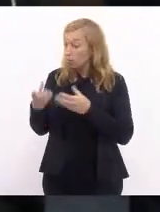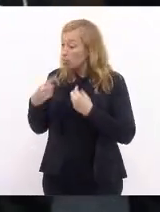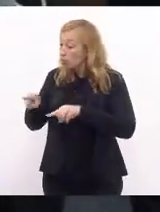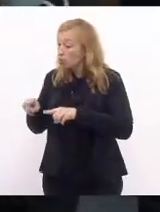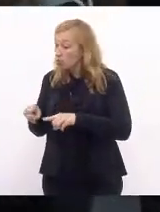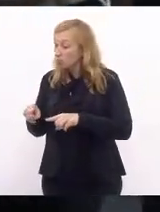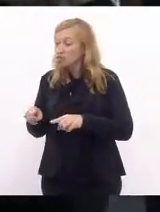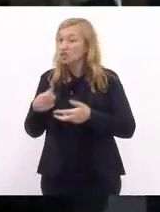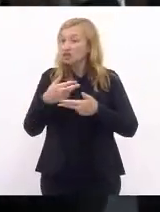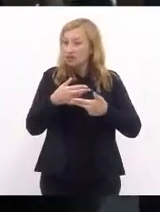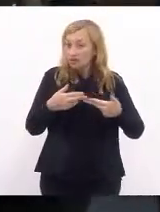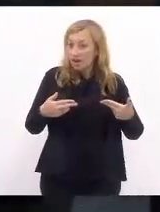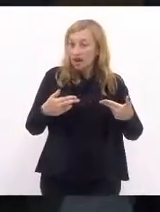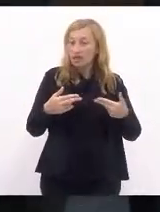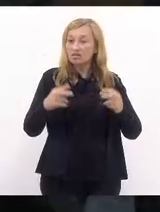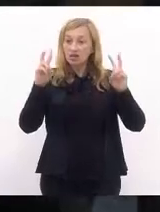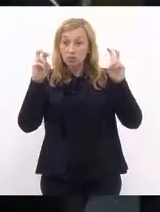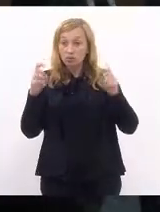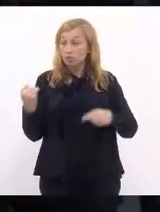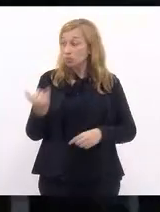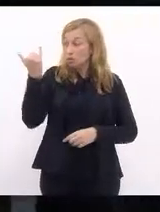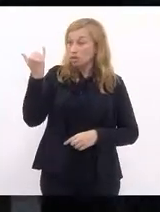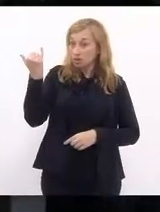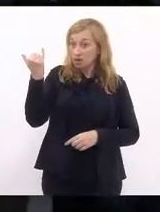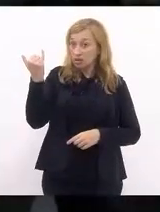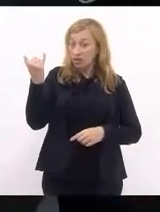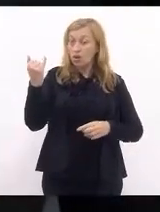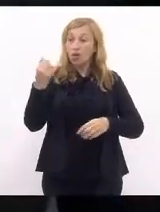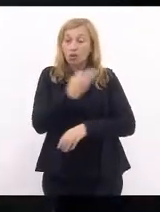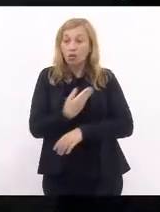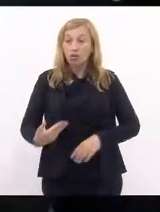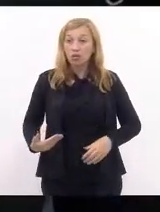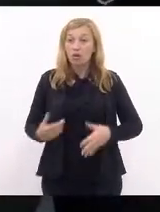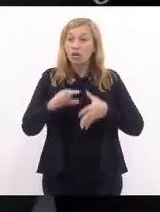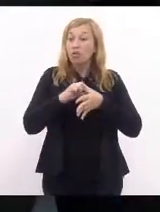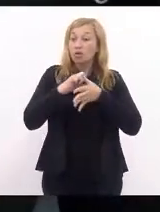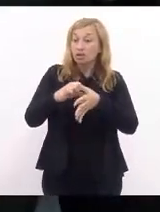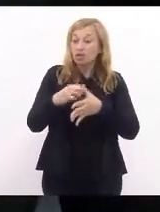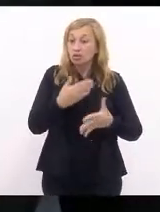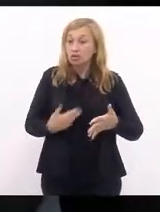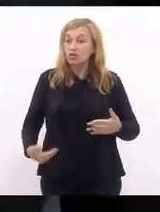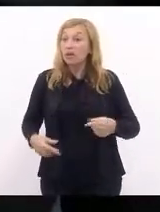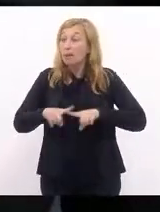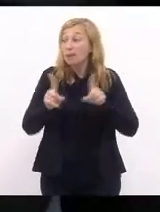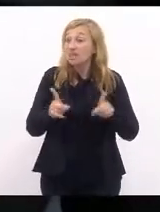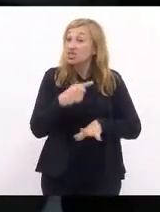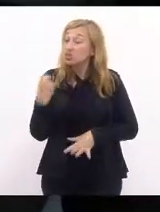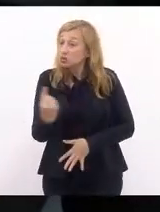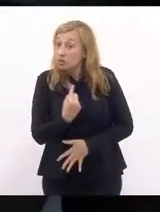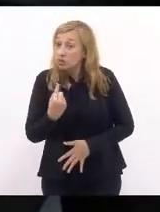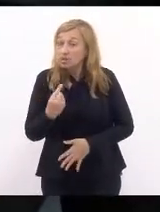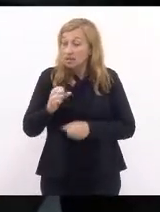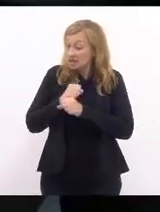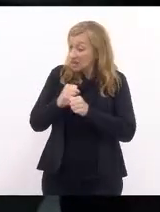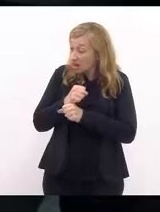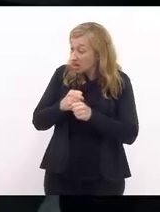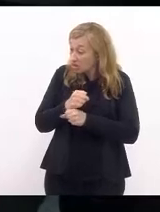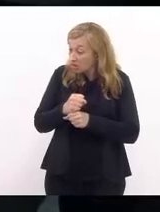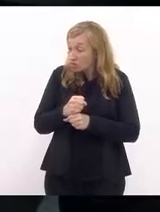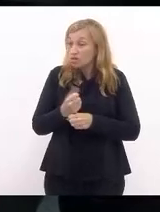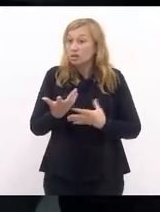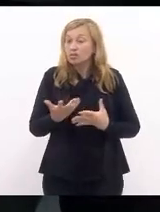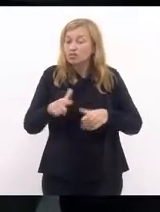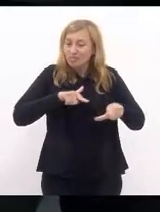tive enfrentamentos importantes com líder do governo Márcio Pacheco mas que a gente esse ano